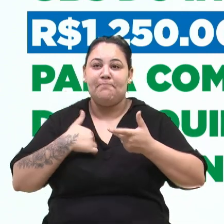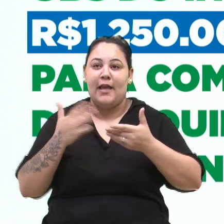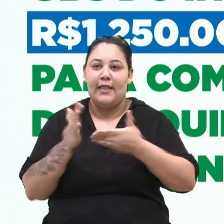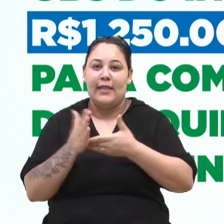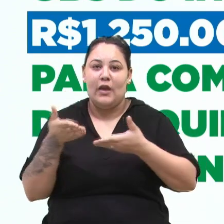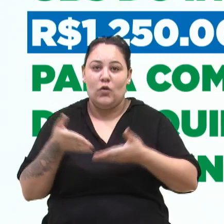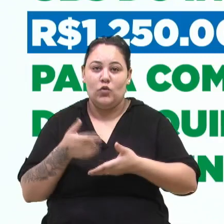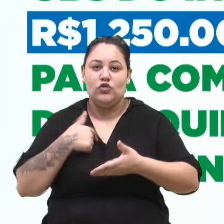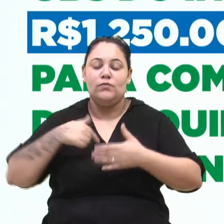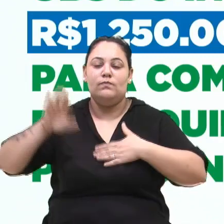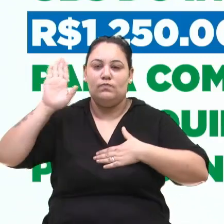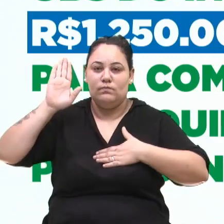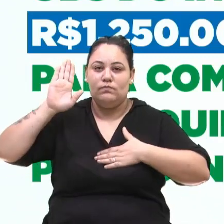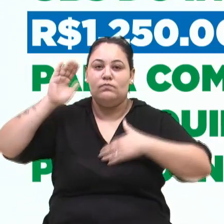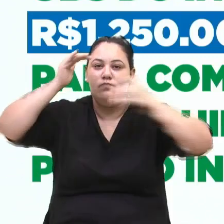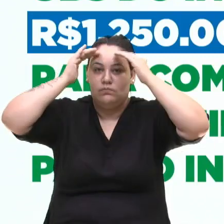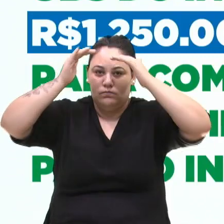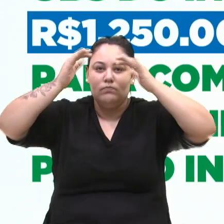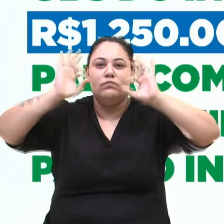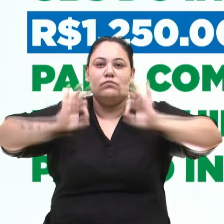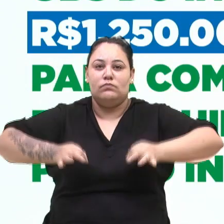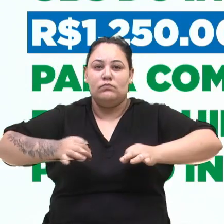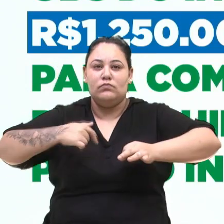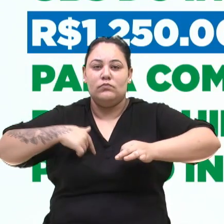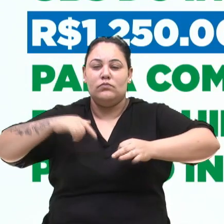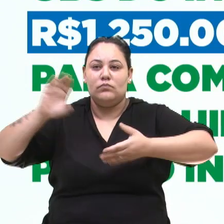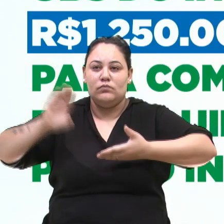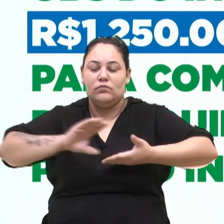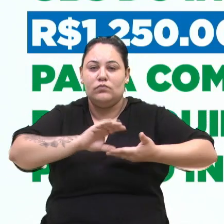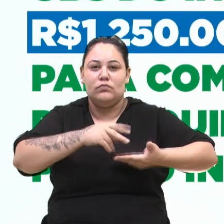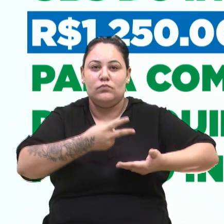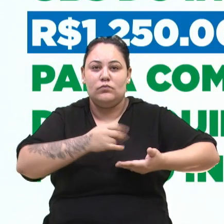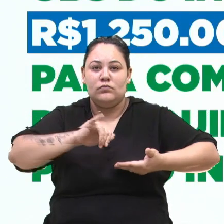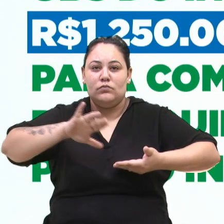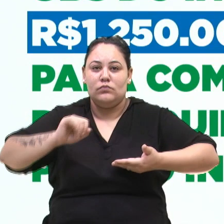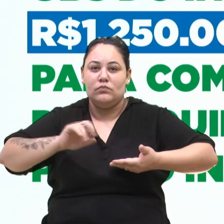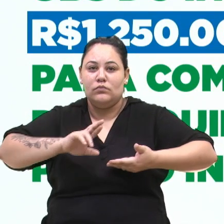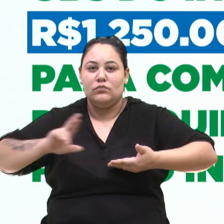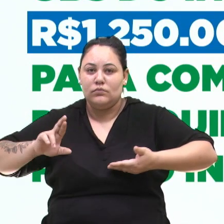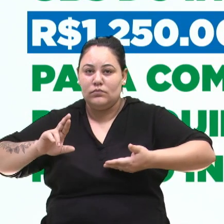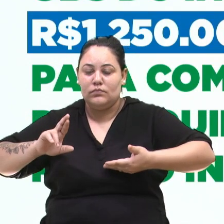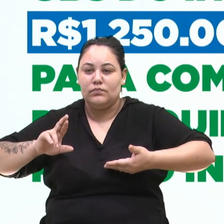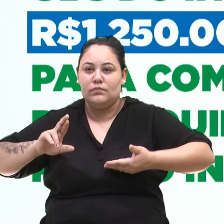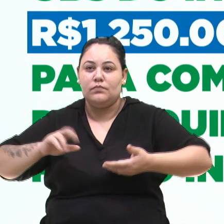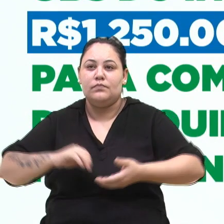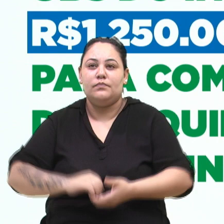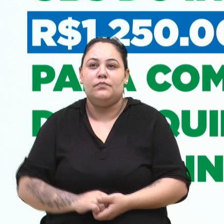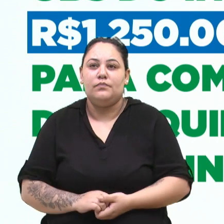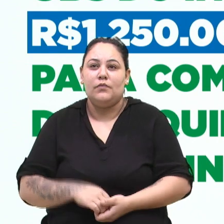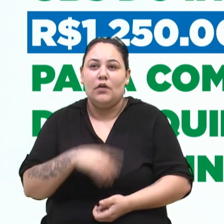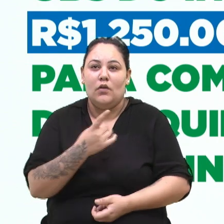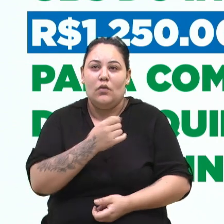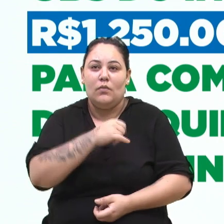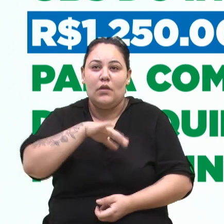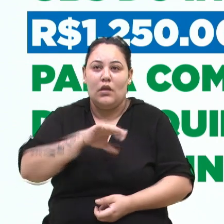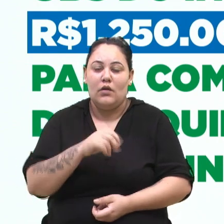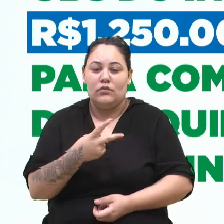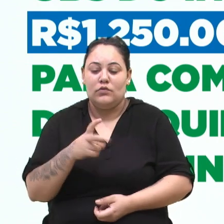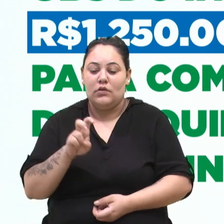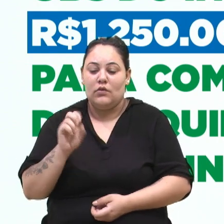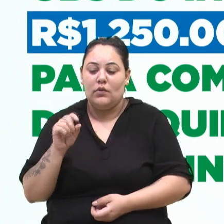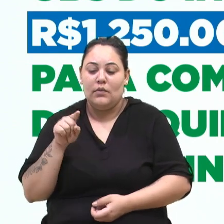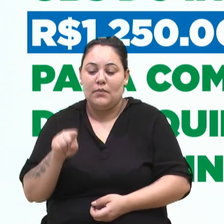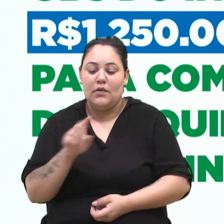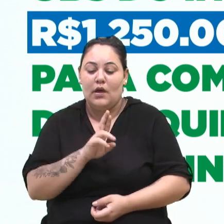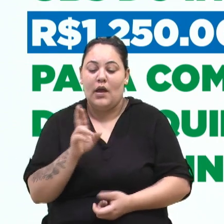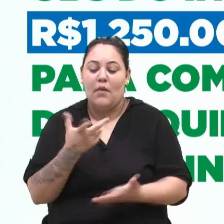cumpriu a promessa, trouxe 2 milhões de reais em emendas, que foi 1.250.000 reais para a